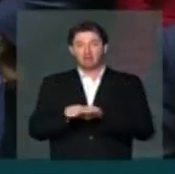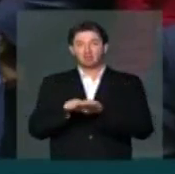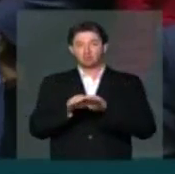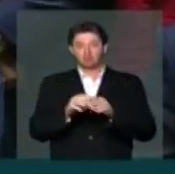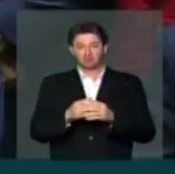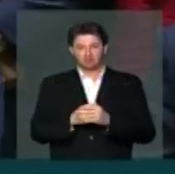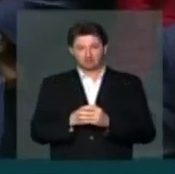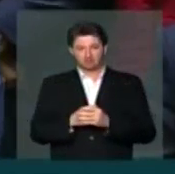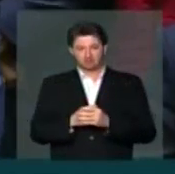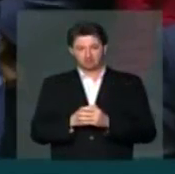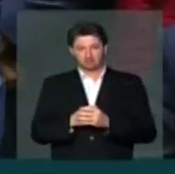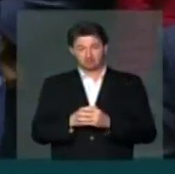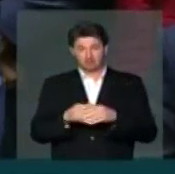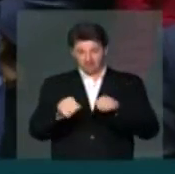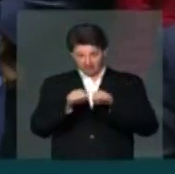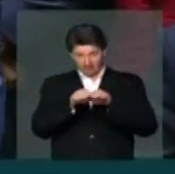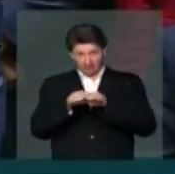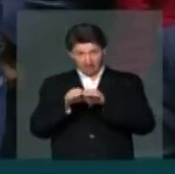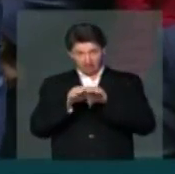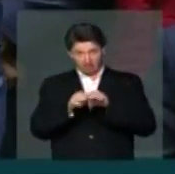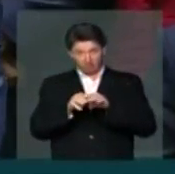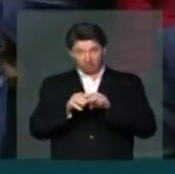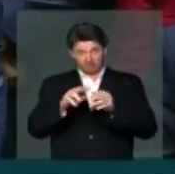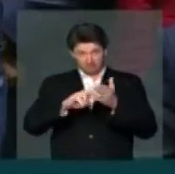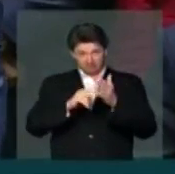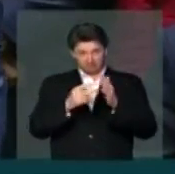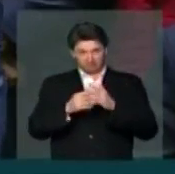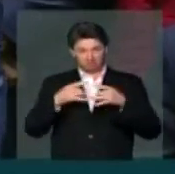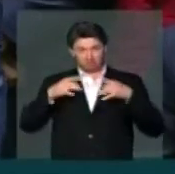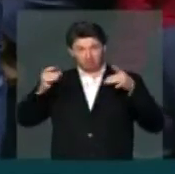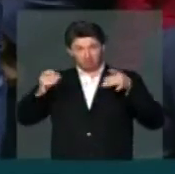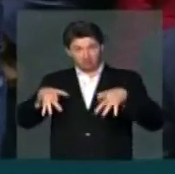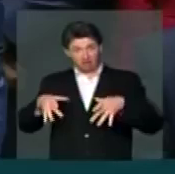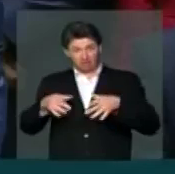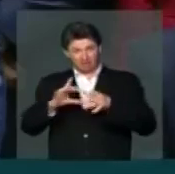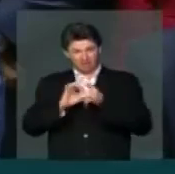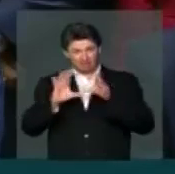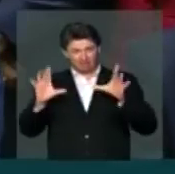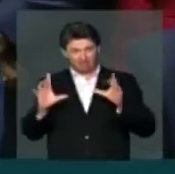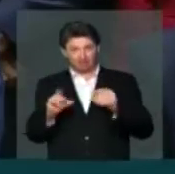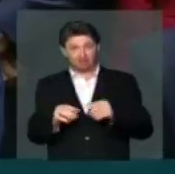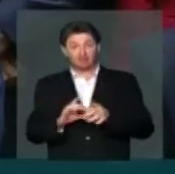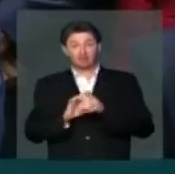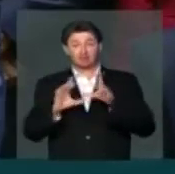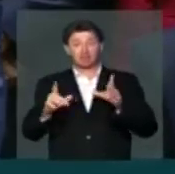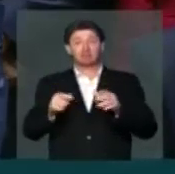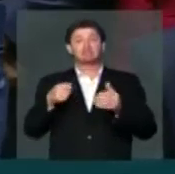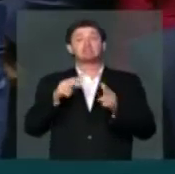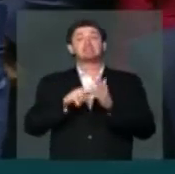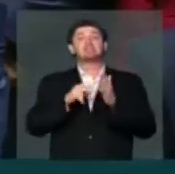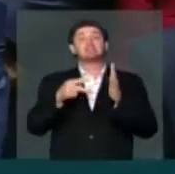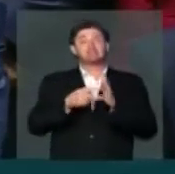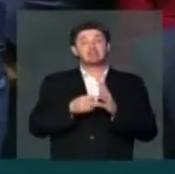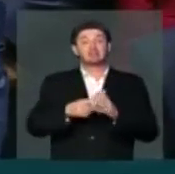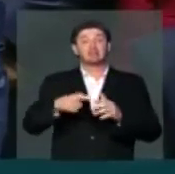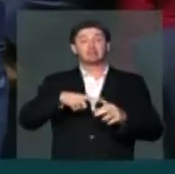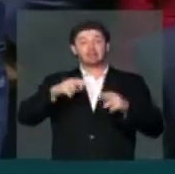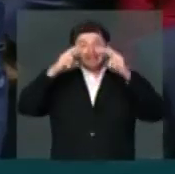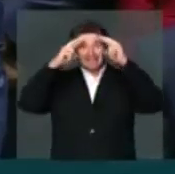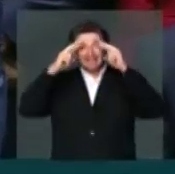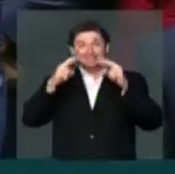harmonia. A harmonia não pressupõe abrir mão da independência, e a independência pressupõe se dar